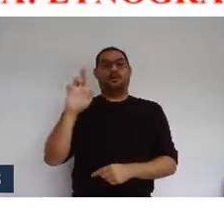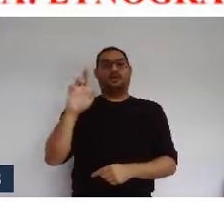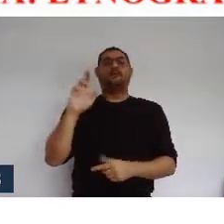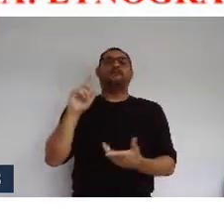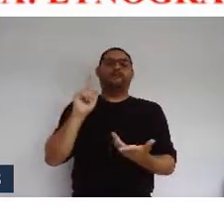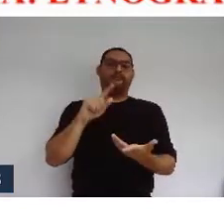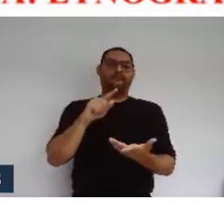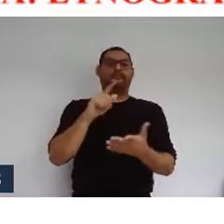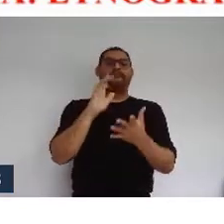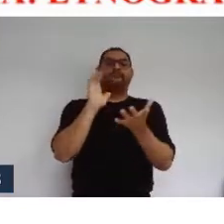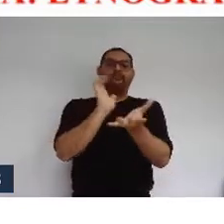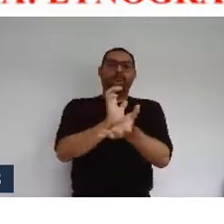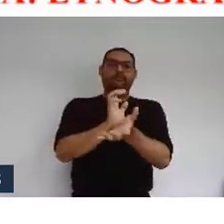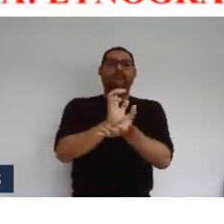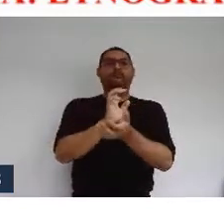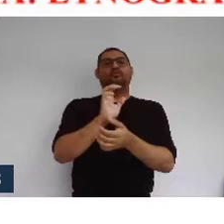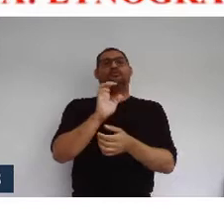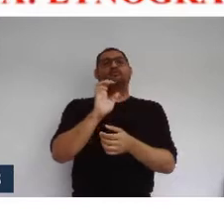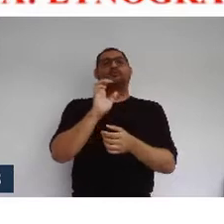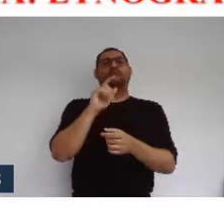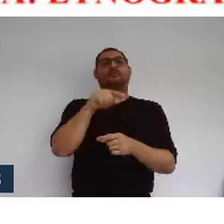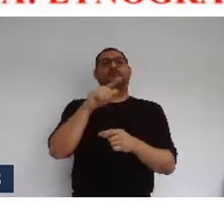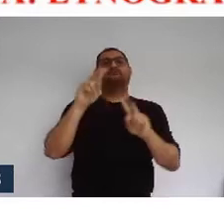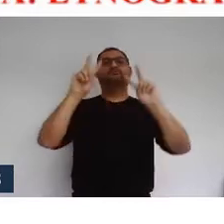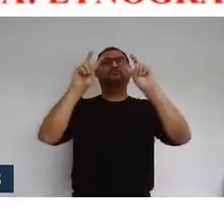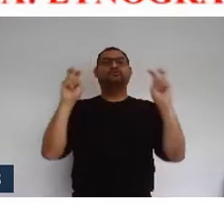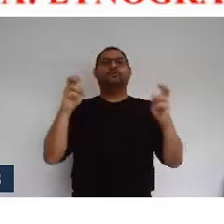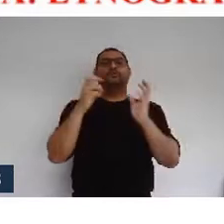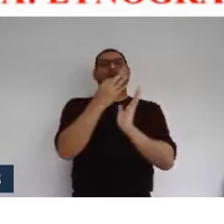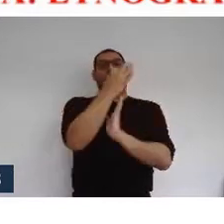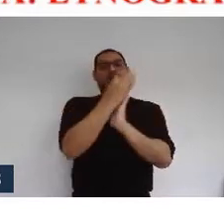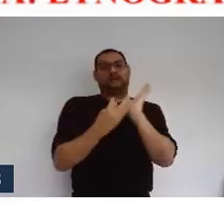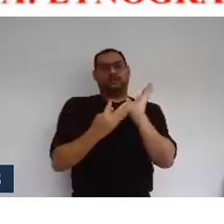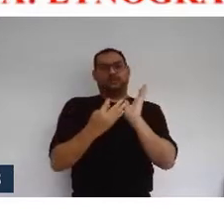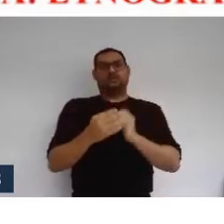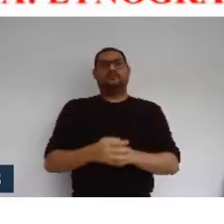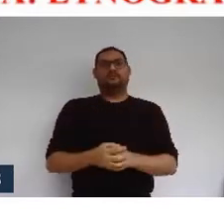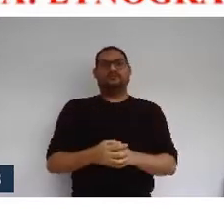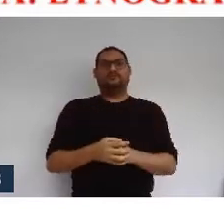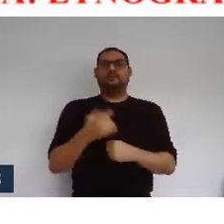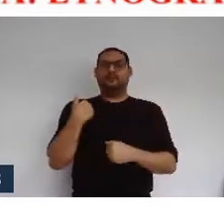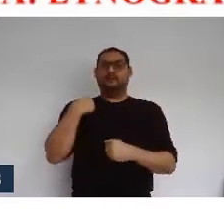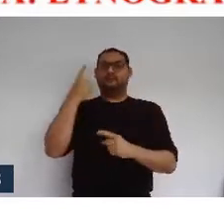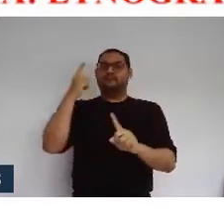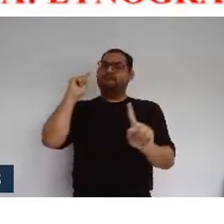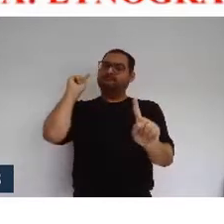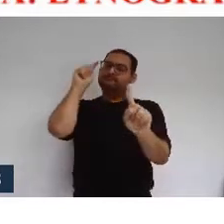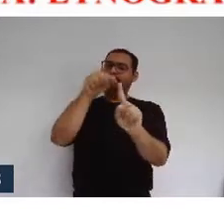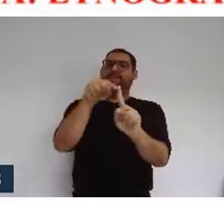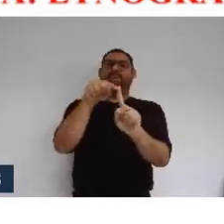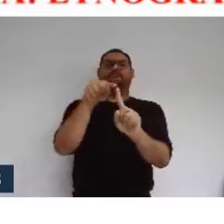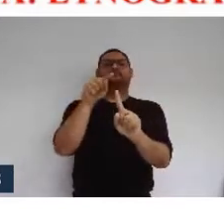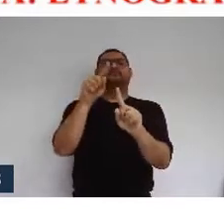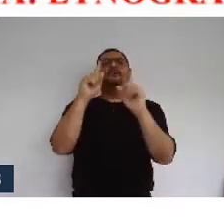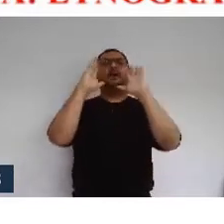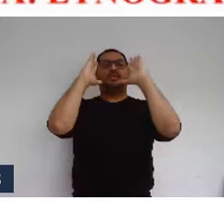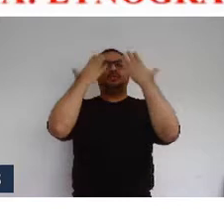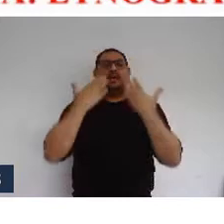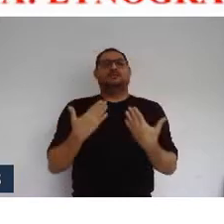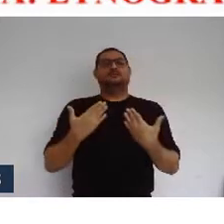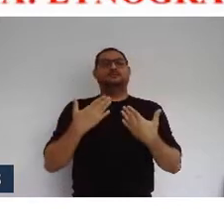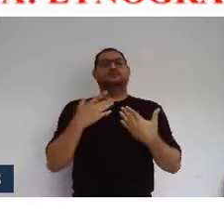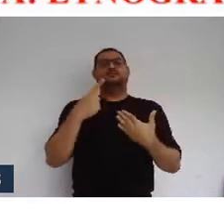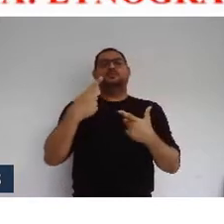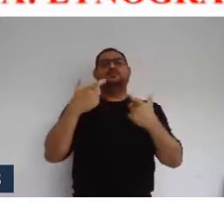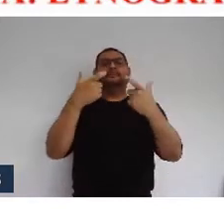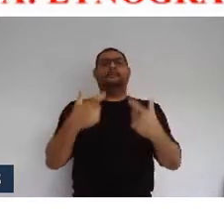da metodologia do trabalho, a tipografia do texto, e então vou me centrar na análise do